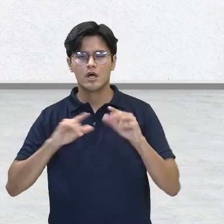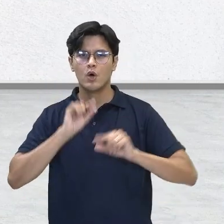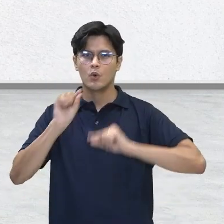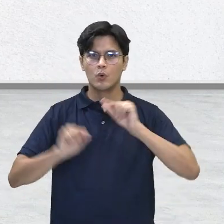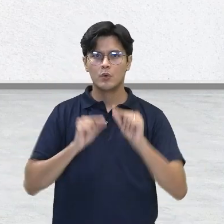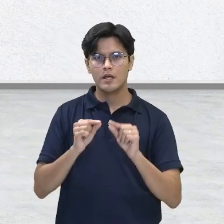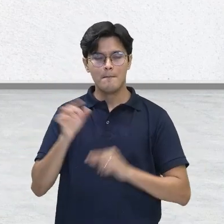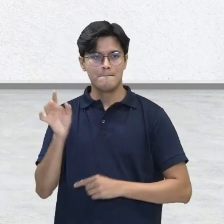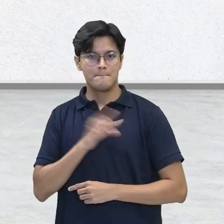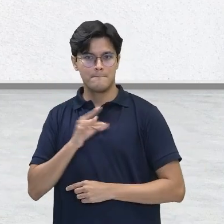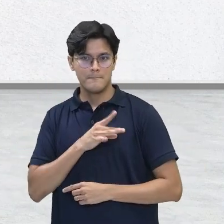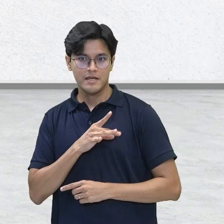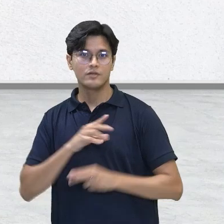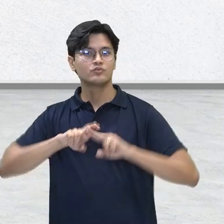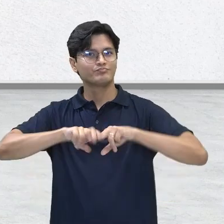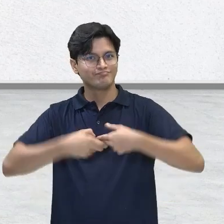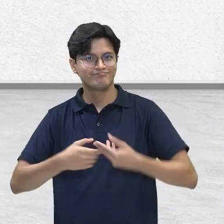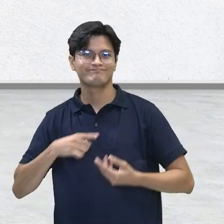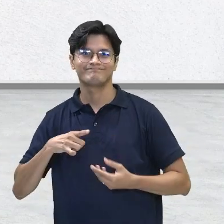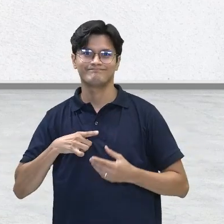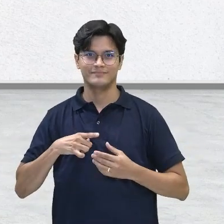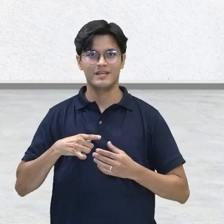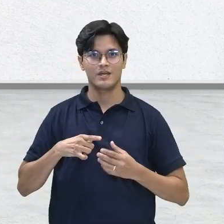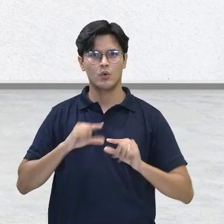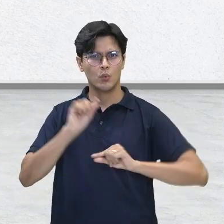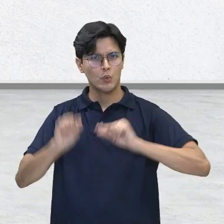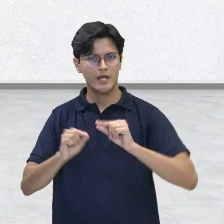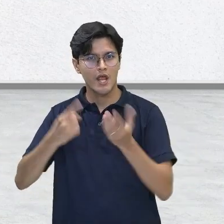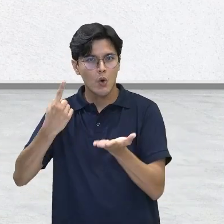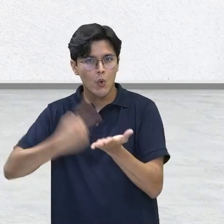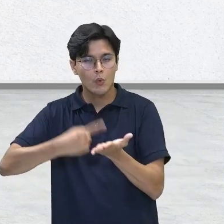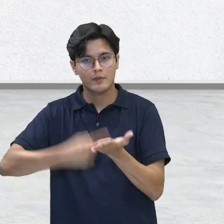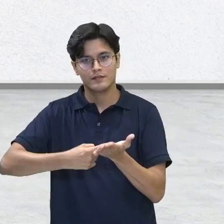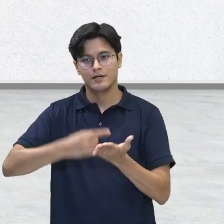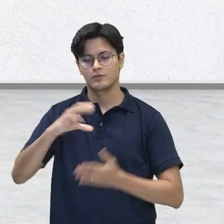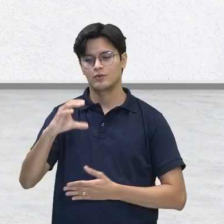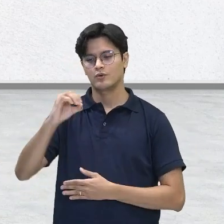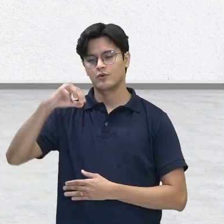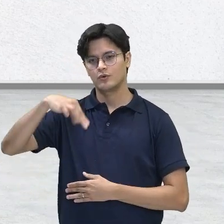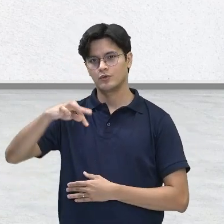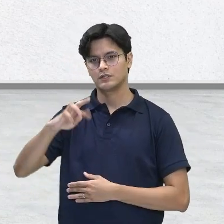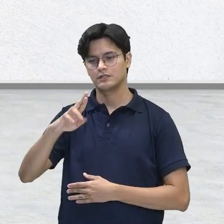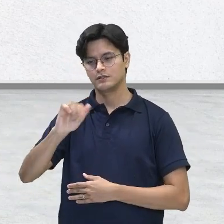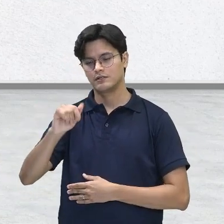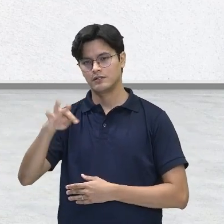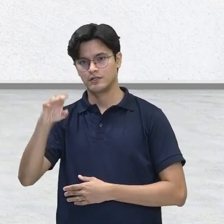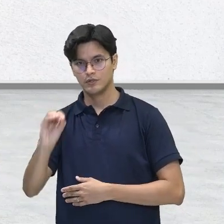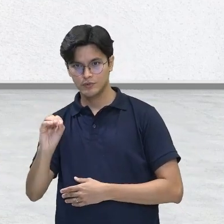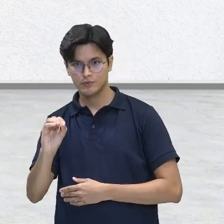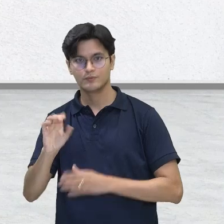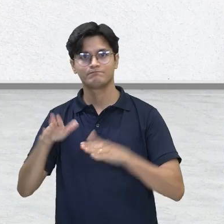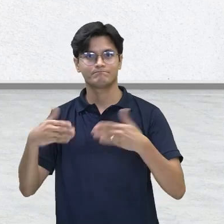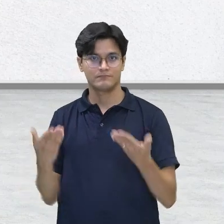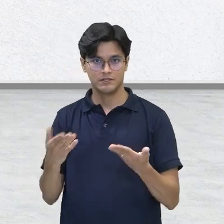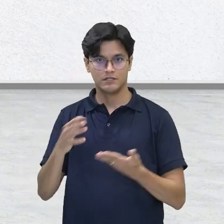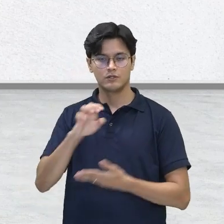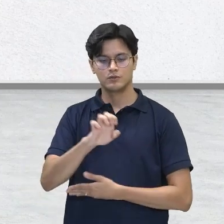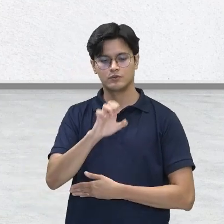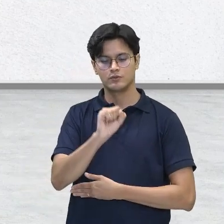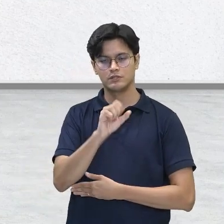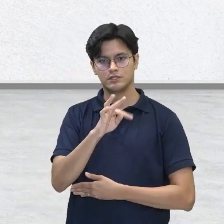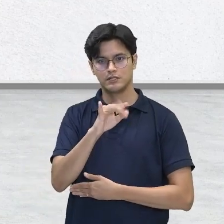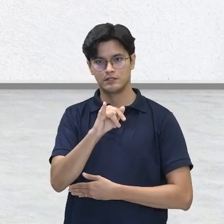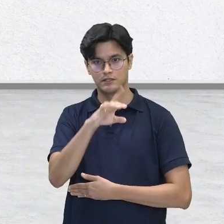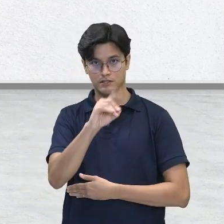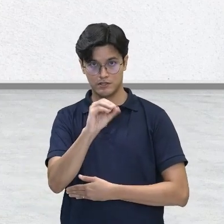isso, então, que eles vão fazer esse contrato, né? Vão entregar o Estado, vão entregar a nossa vida,